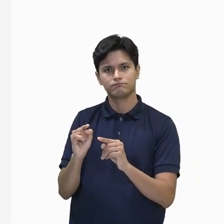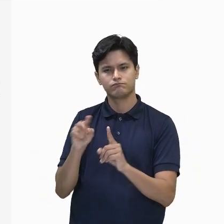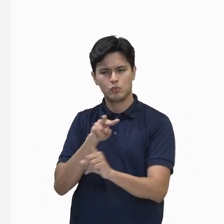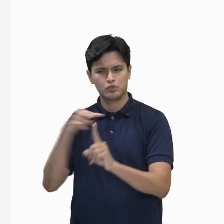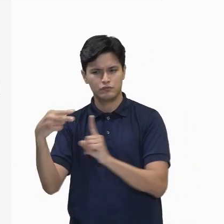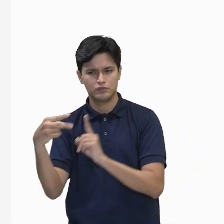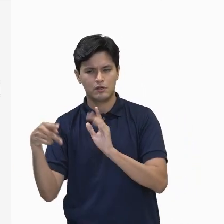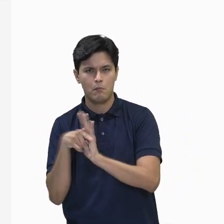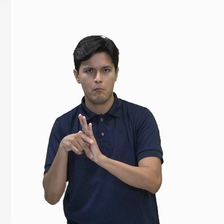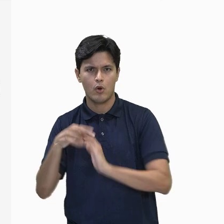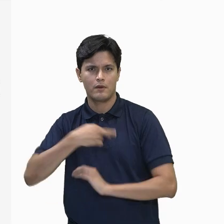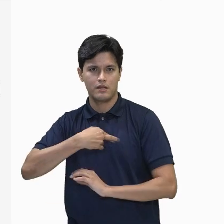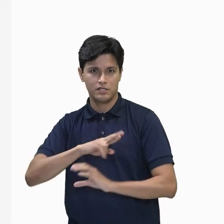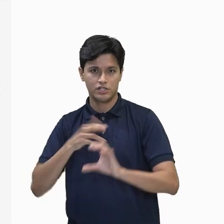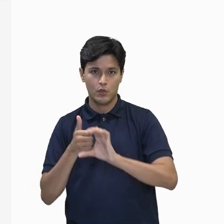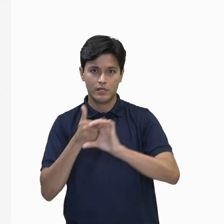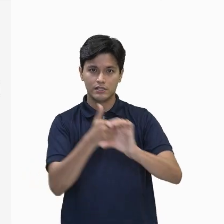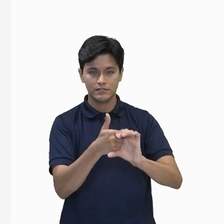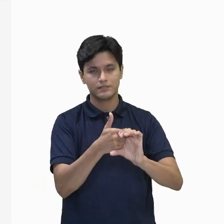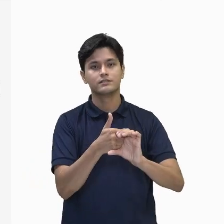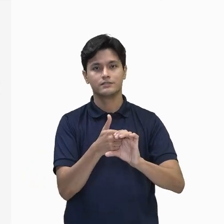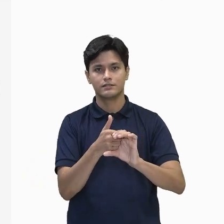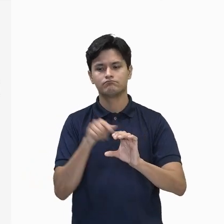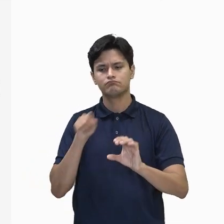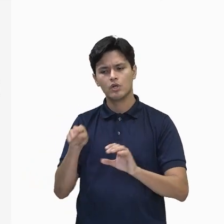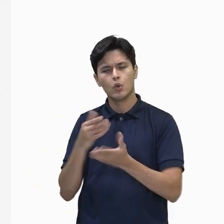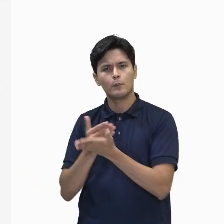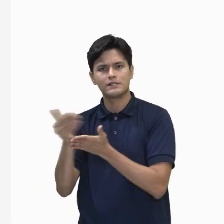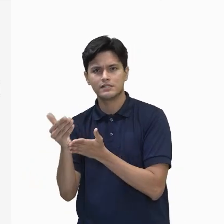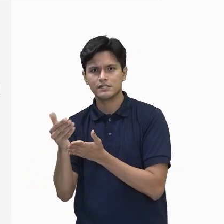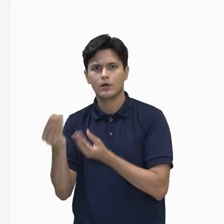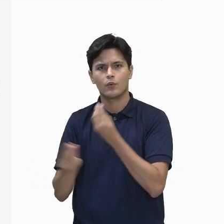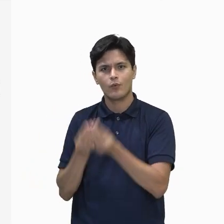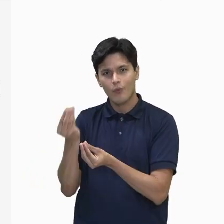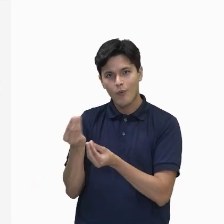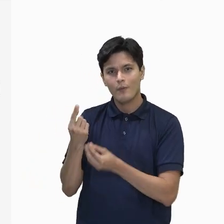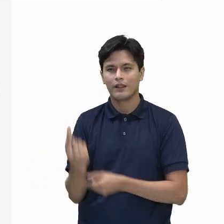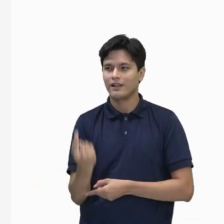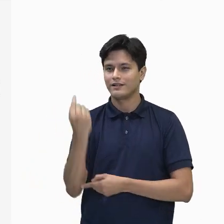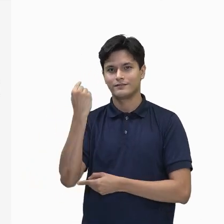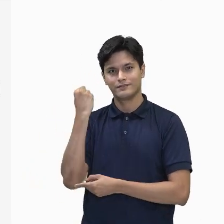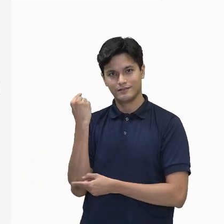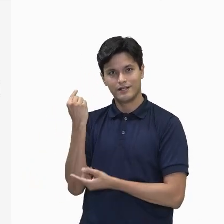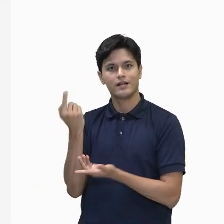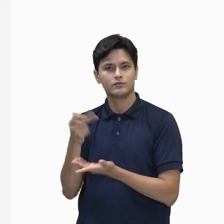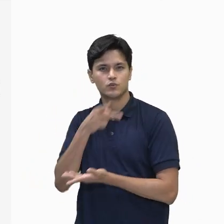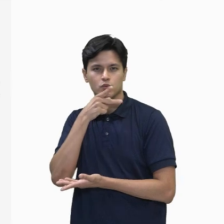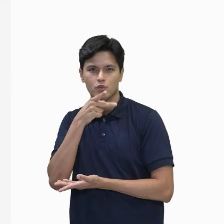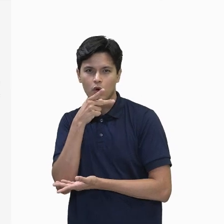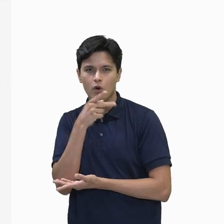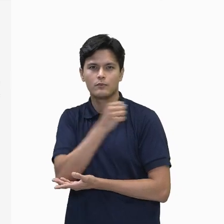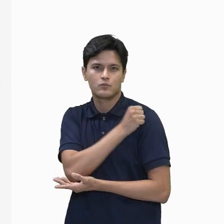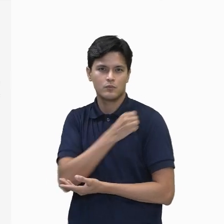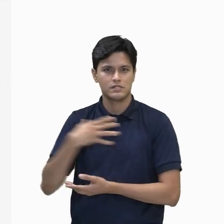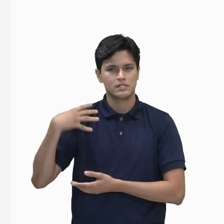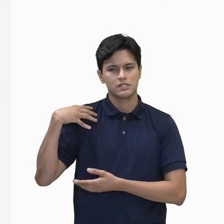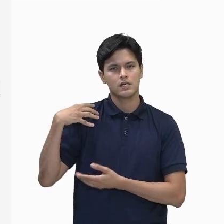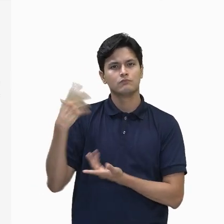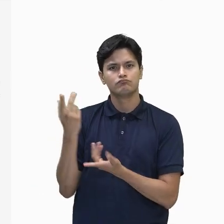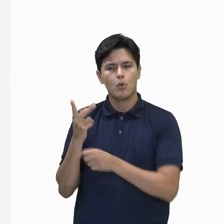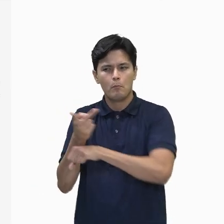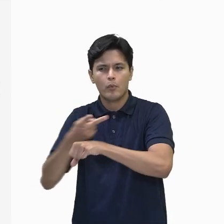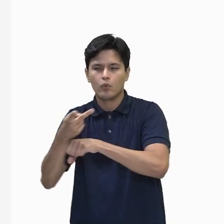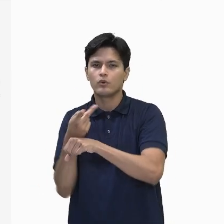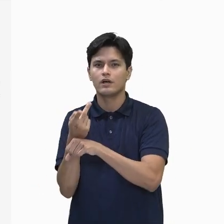aonde? Em Sócrates, em Platão, naquela busca por essa verdade absoluta. Então, eu